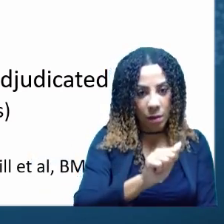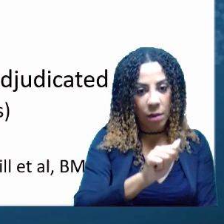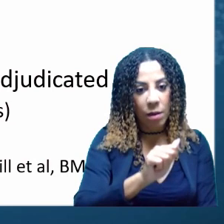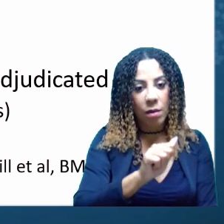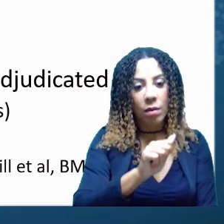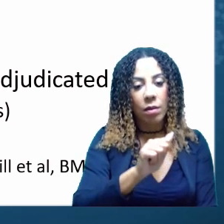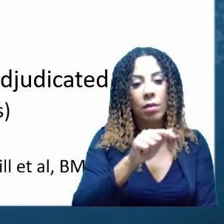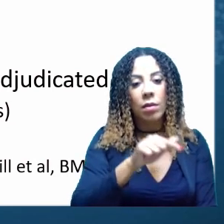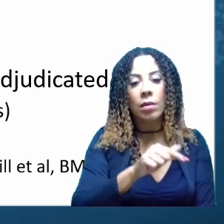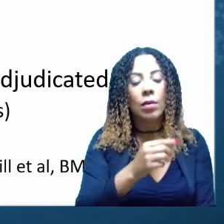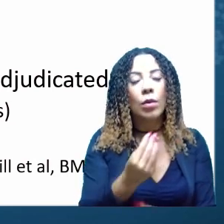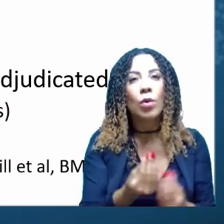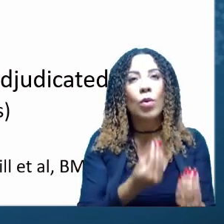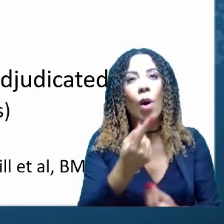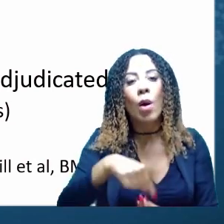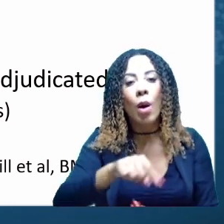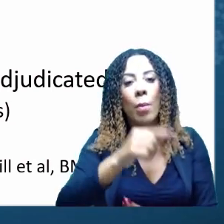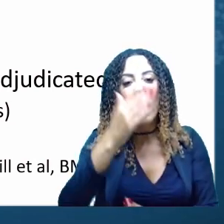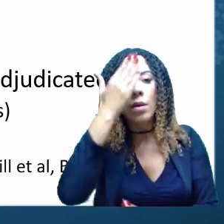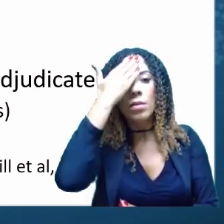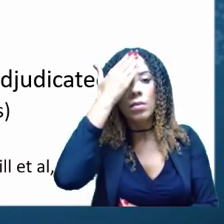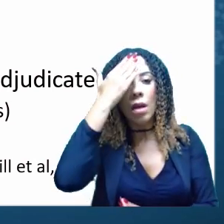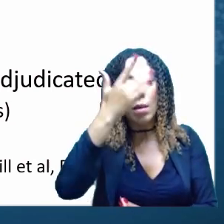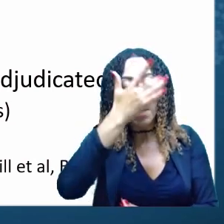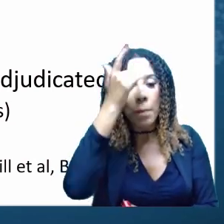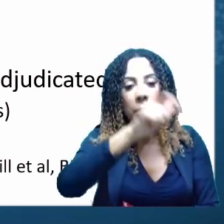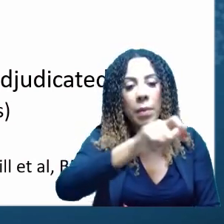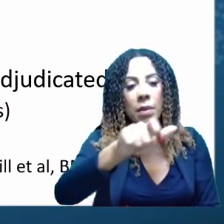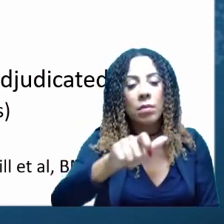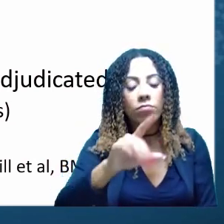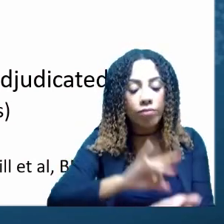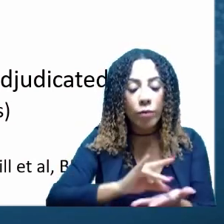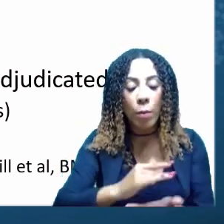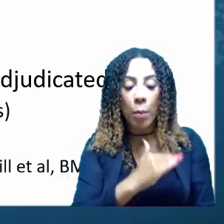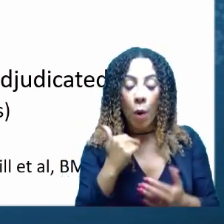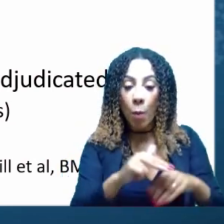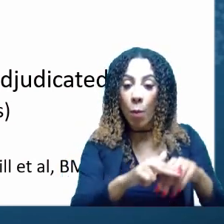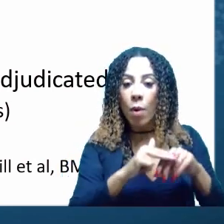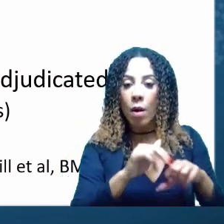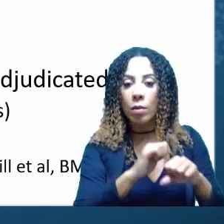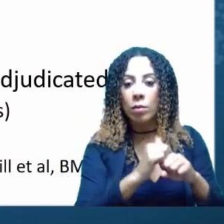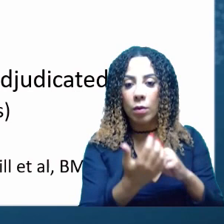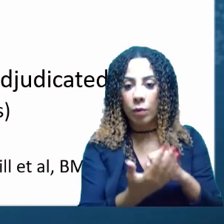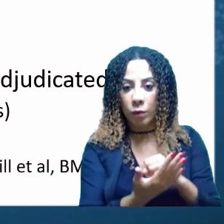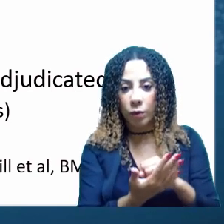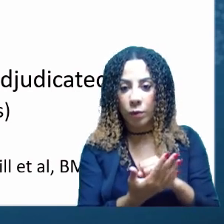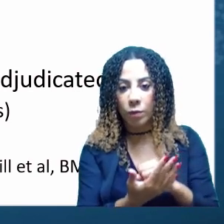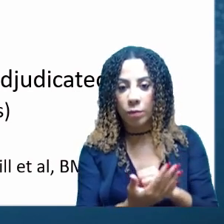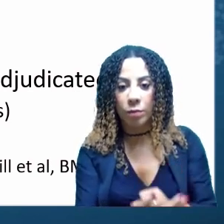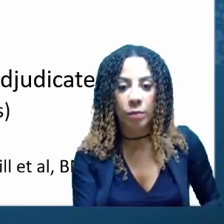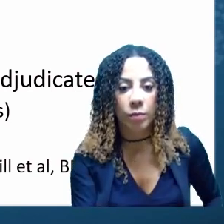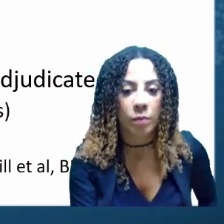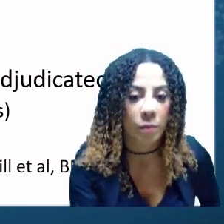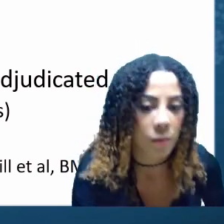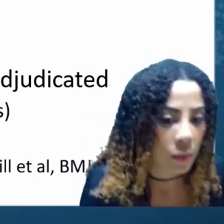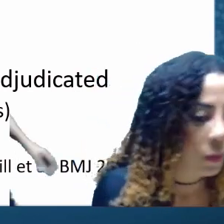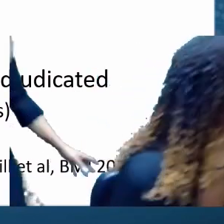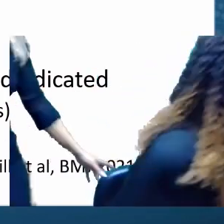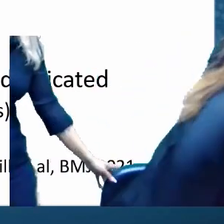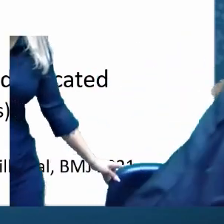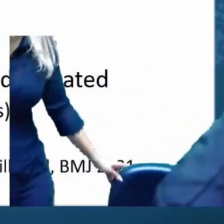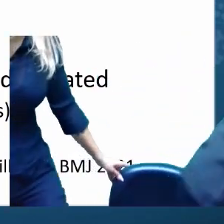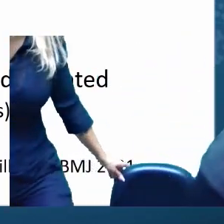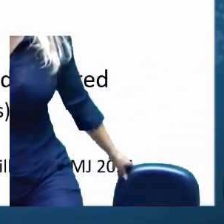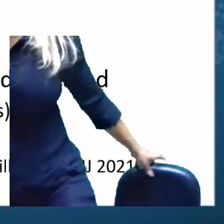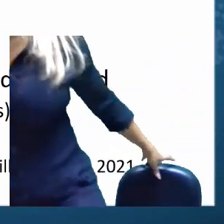como é que sabemos que essas pessoas morreram de Covid? O que nós tentamos fazer para lidar com essa